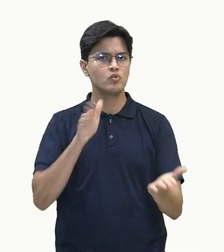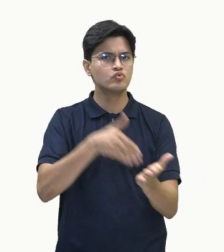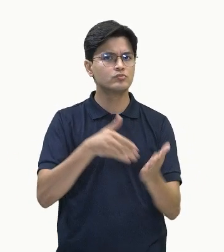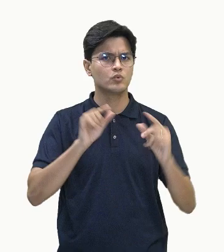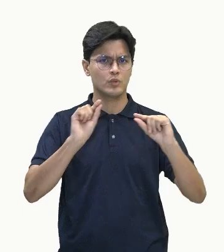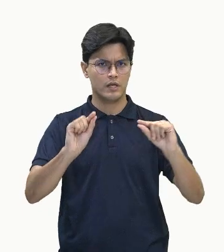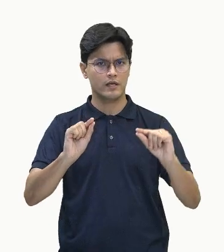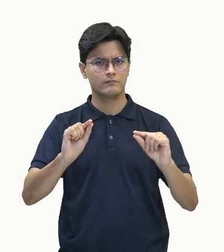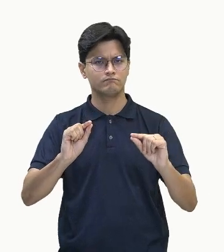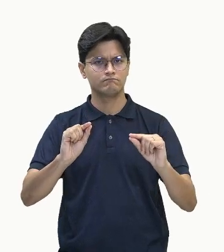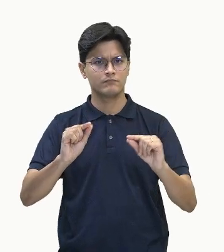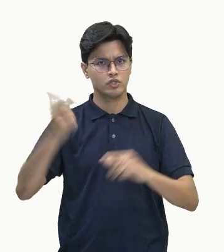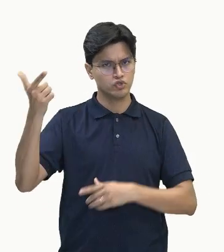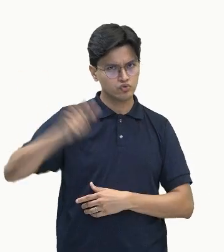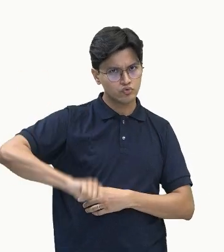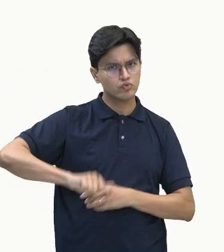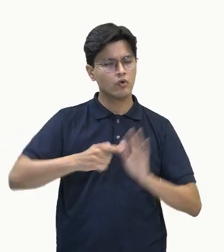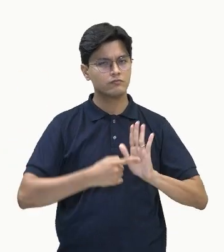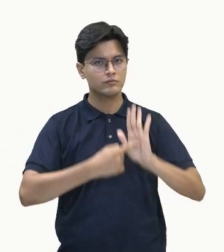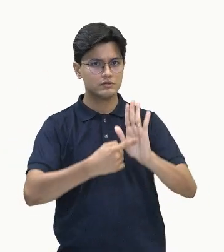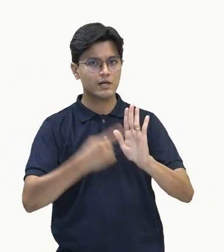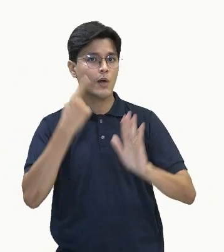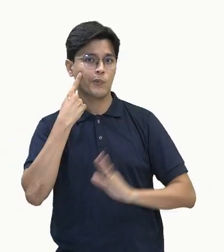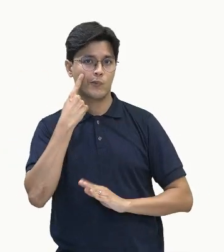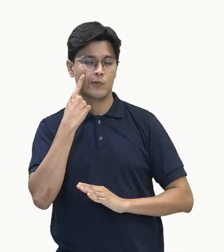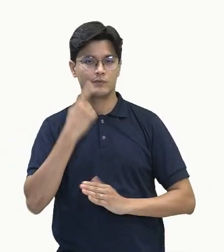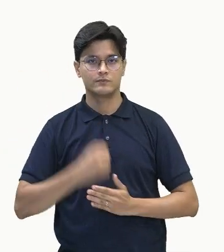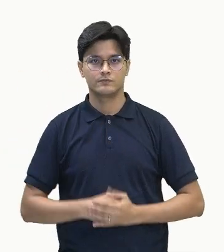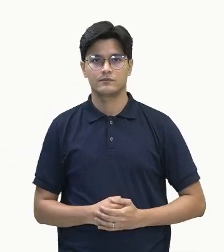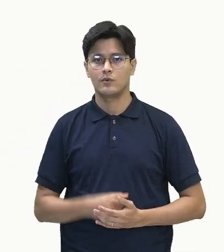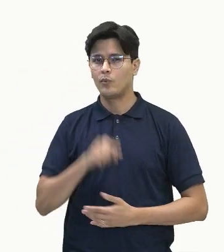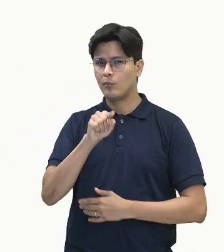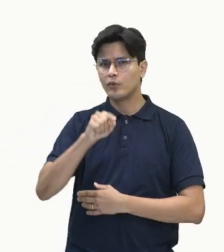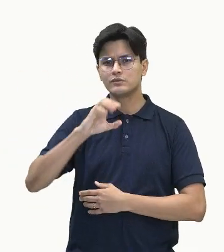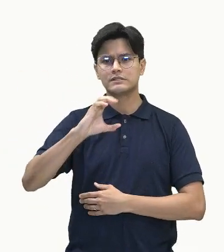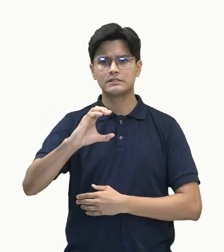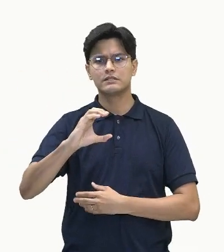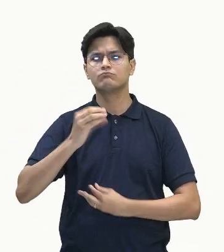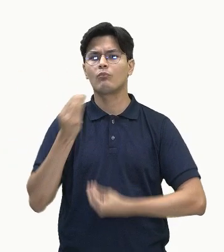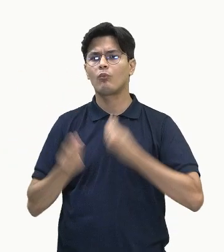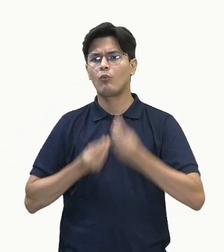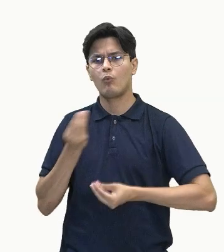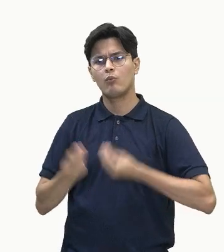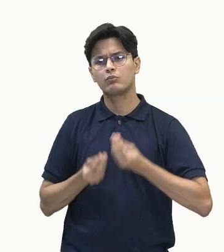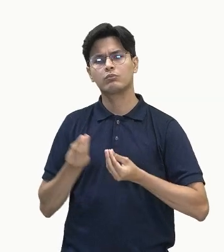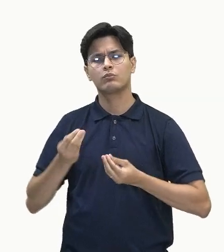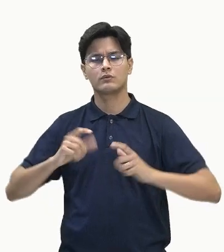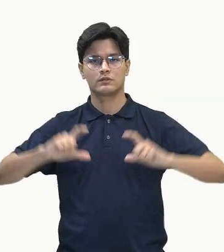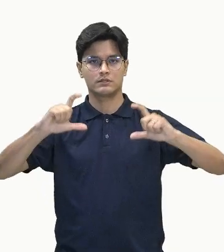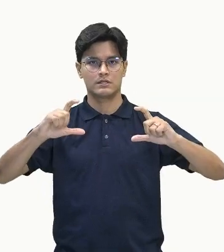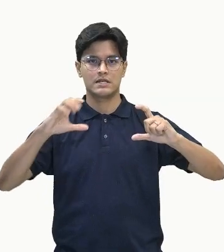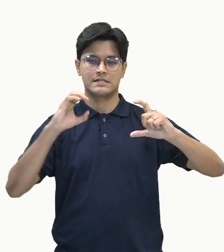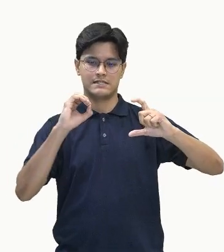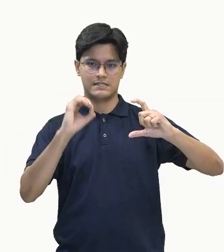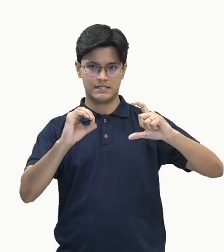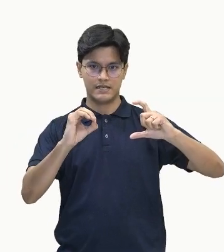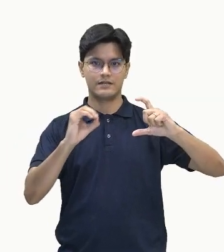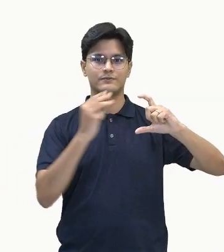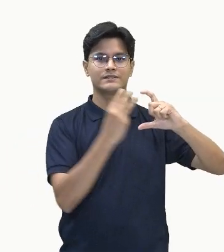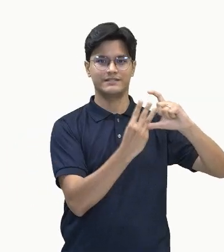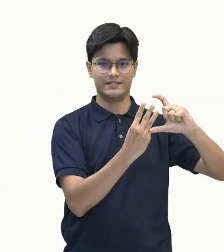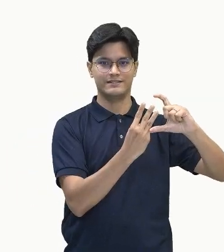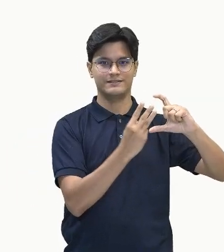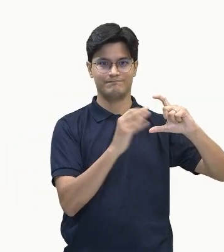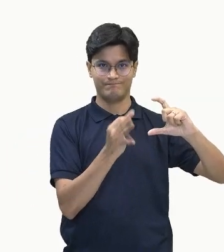rapidamente. Nós temos agora o ponto C. Ó. O ponto C tem coordenadas 0 e 3. Opa, olha